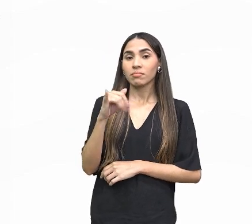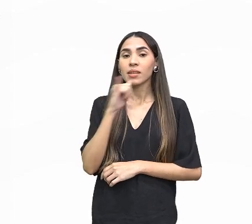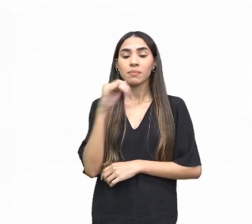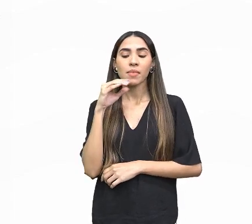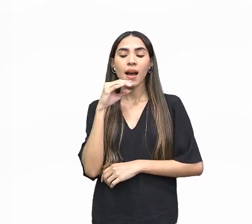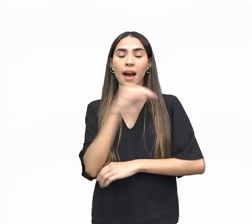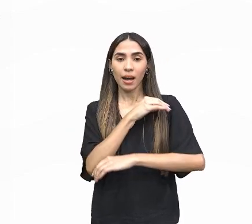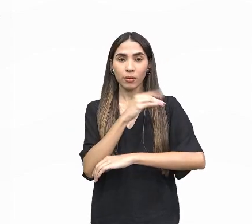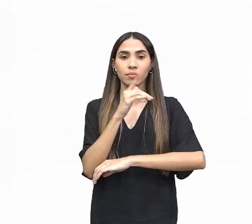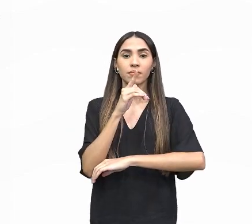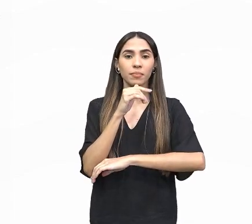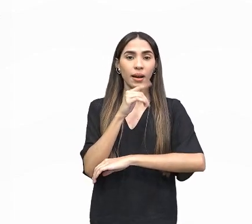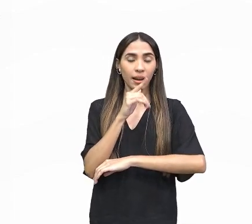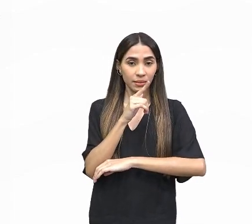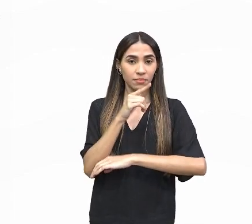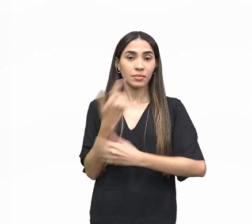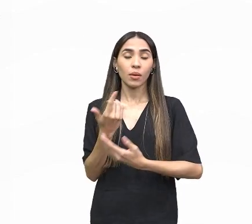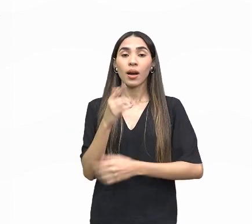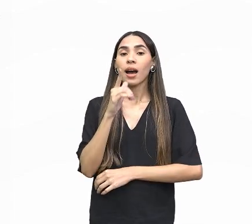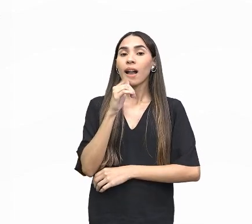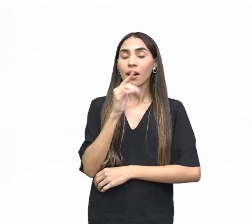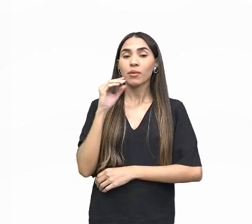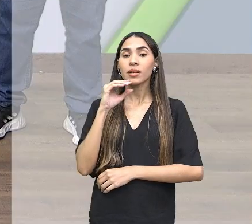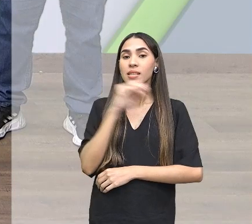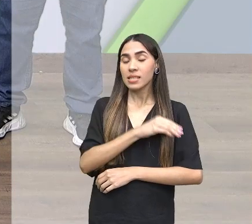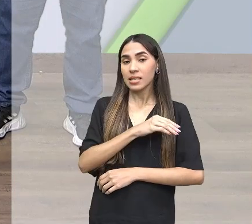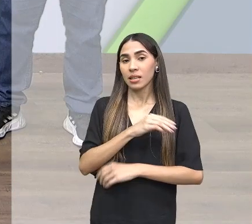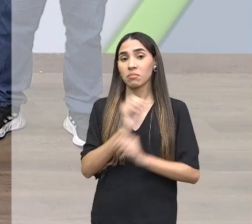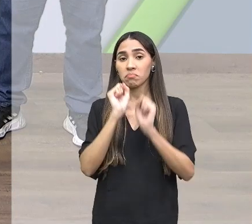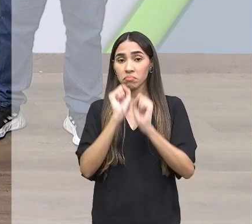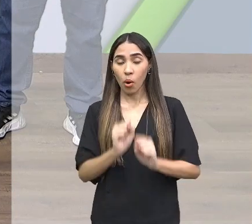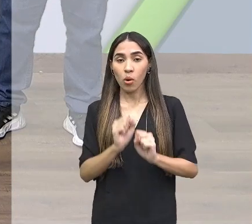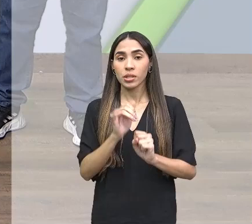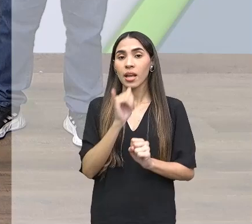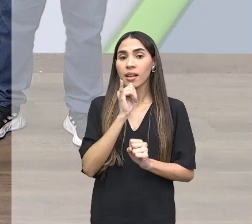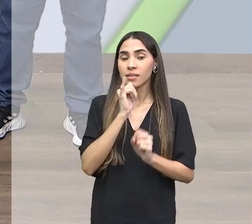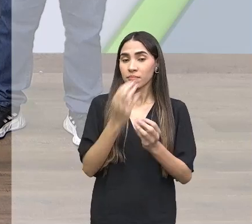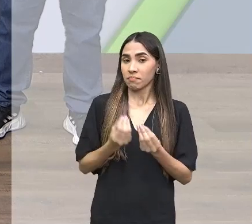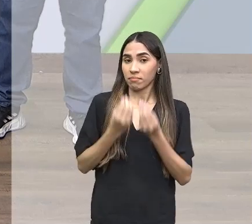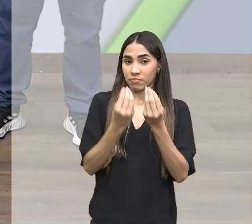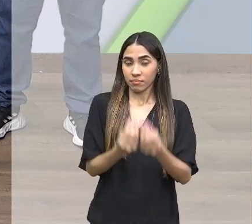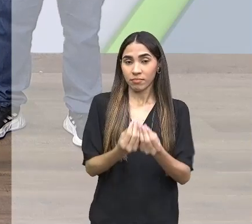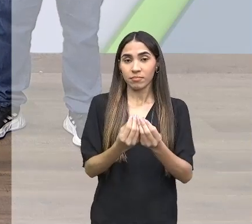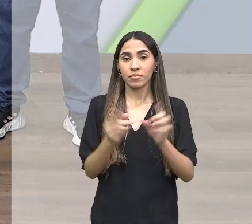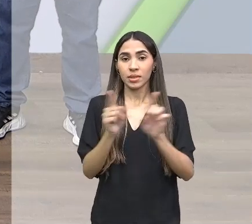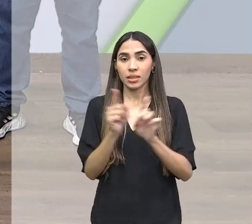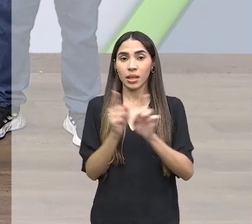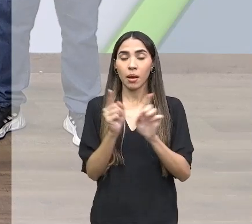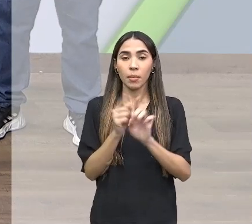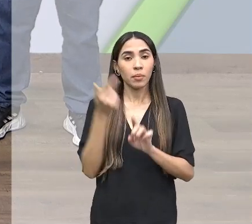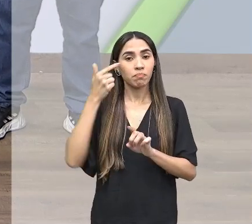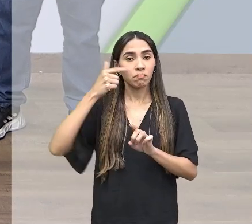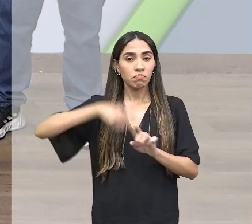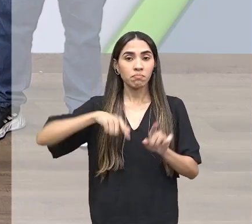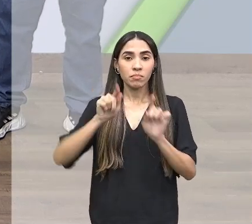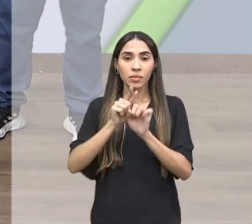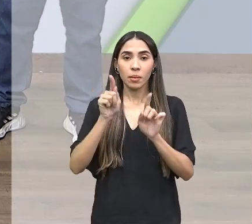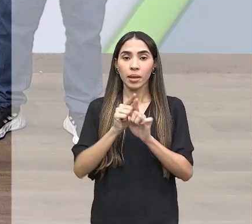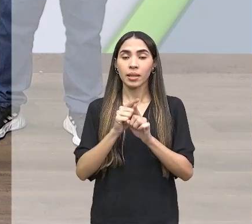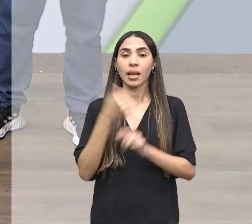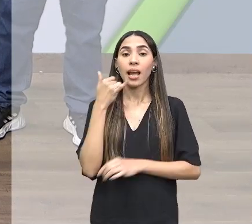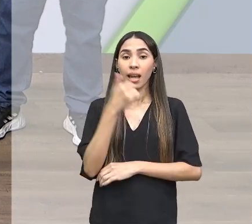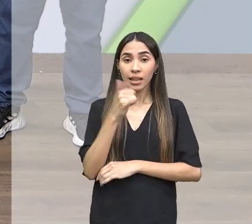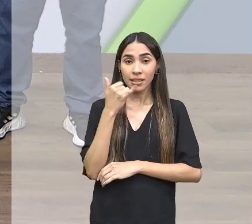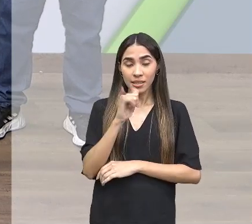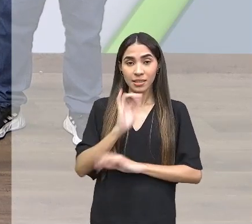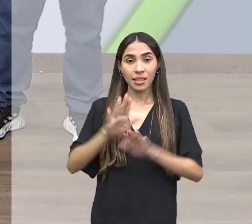a água, né? E essa água aquecida, ela serve tanto para o fornecimento quanto para a geração também de